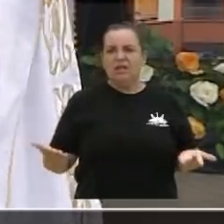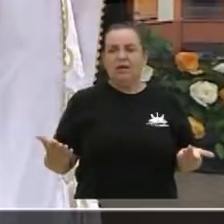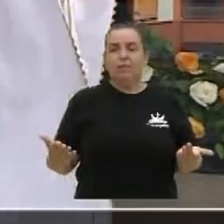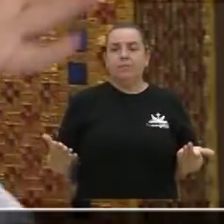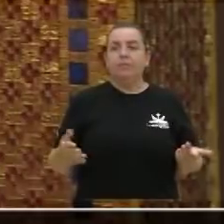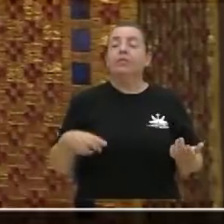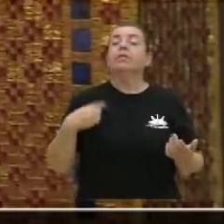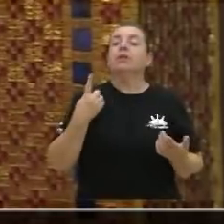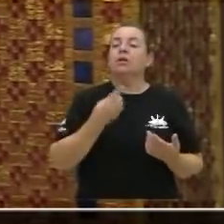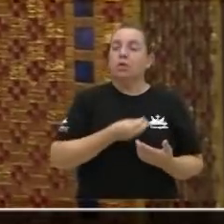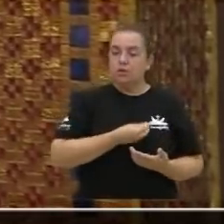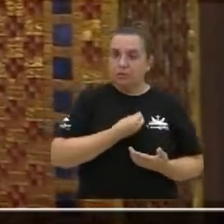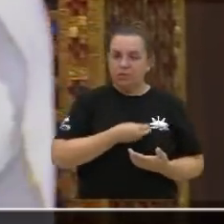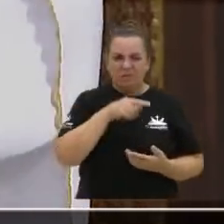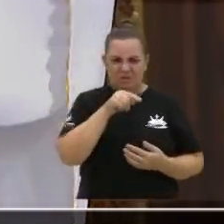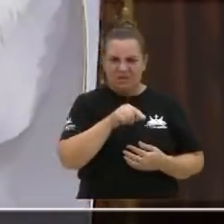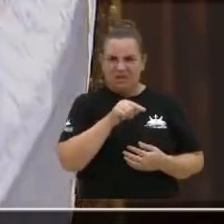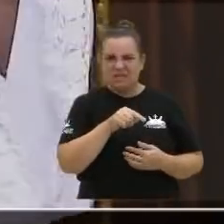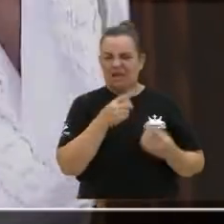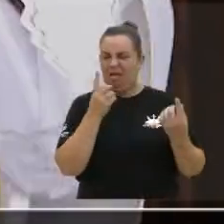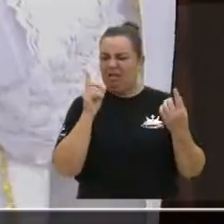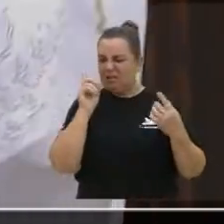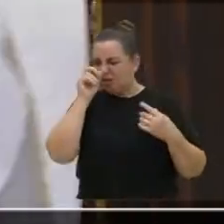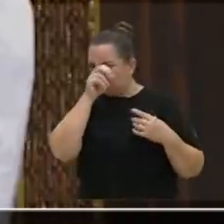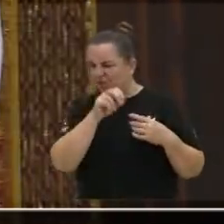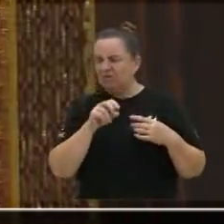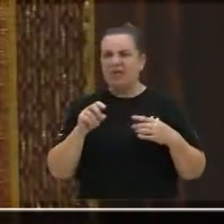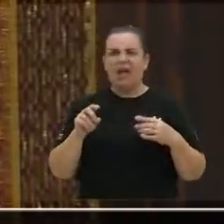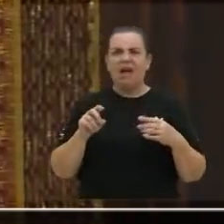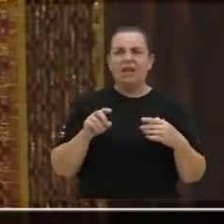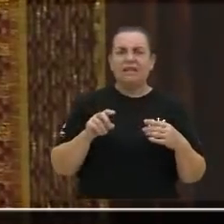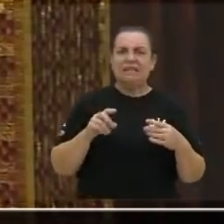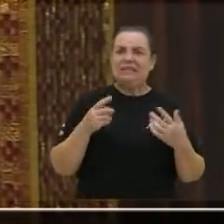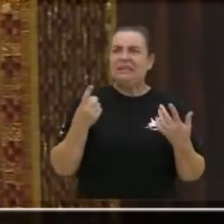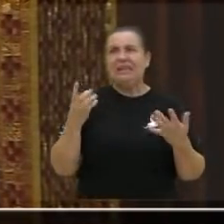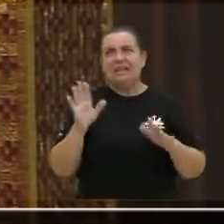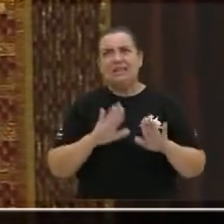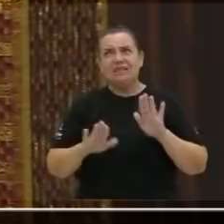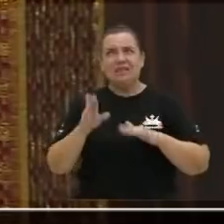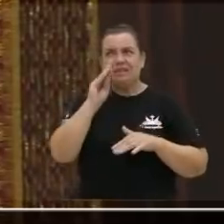que nós vivamos essa contrariedade, essa aversão a Deus,